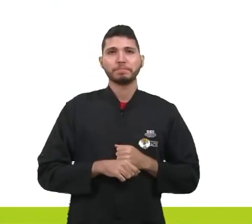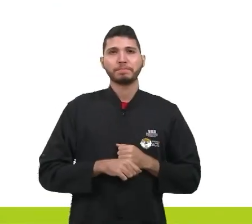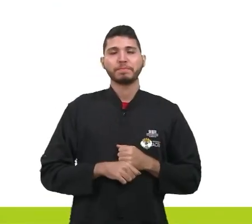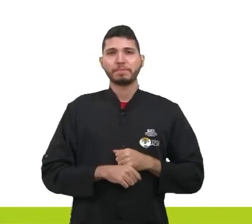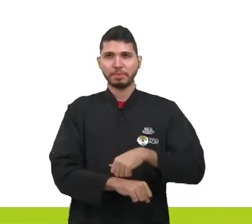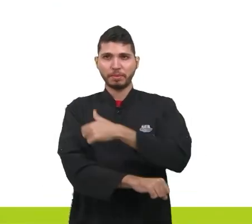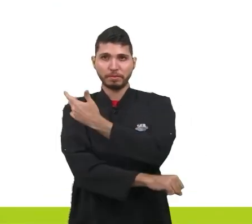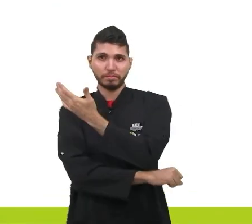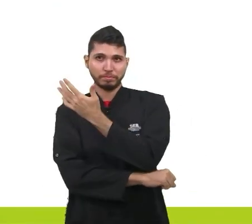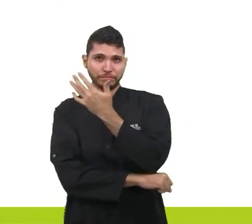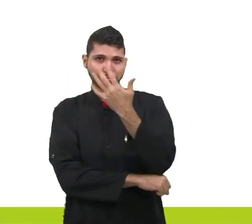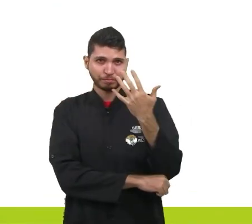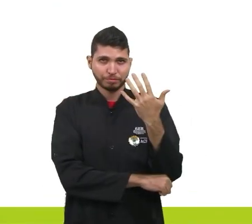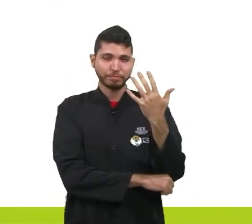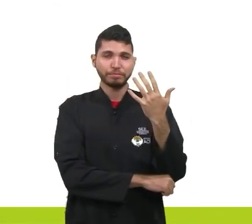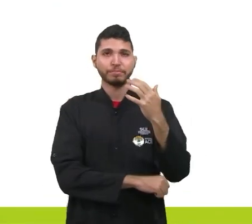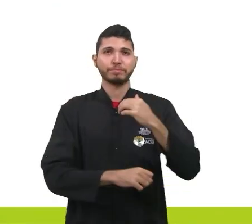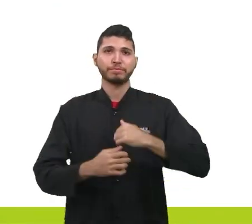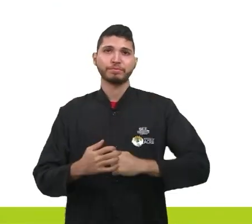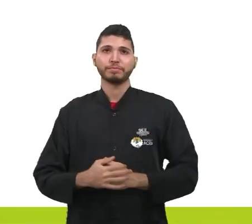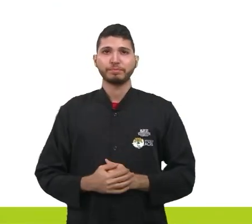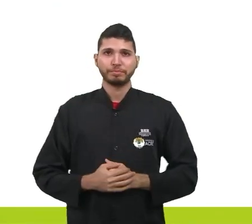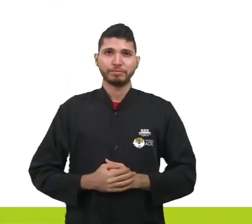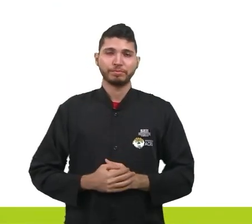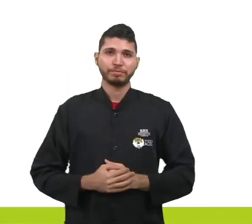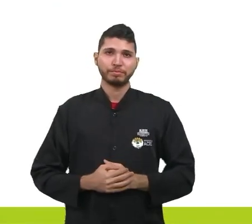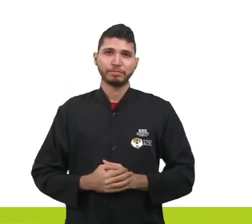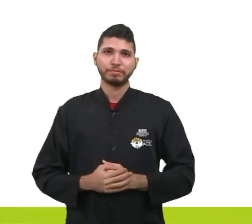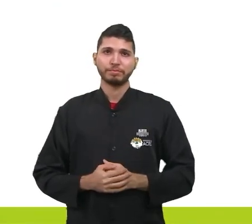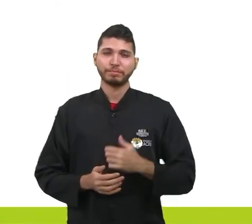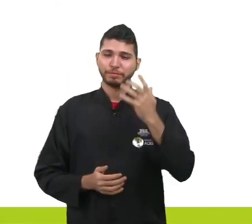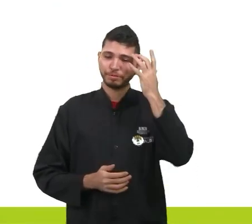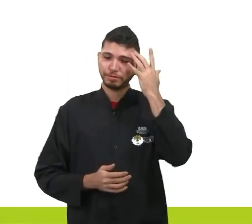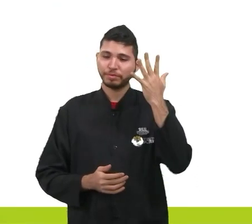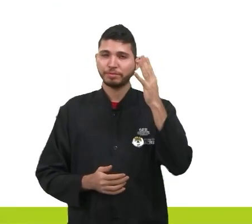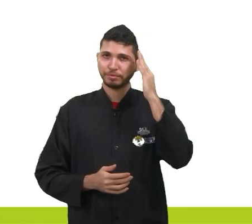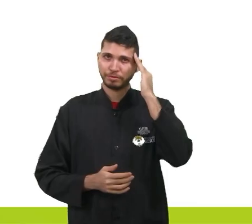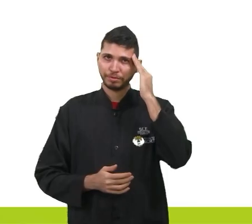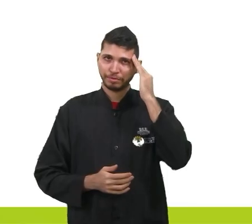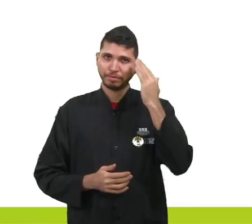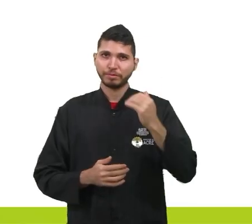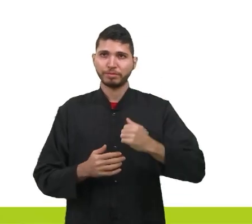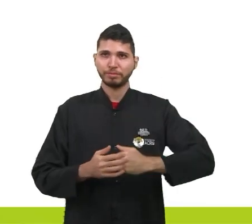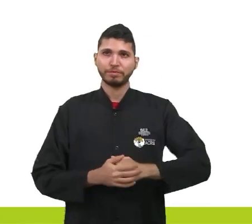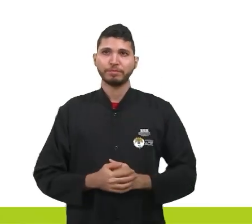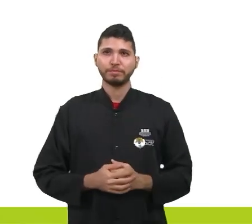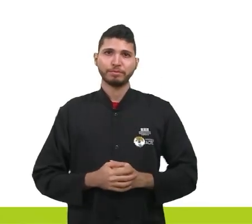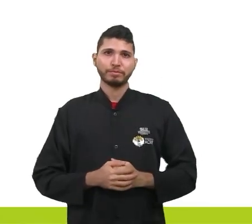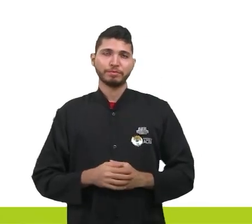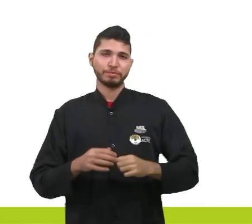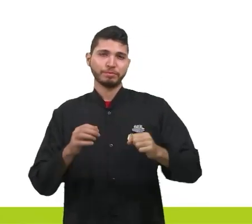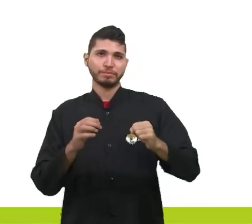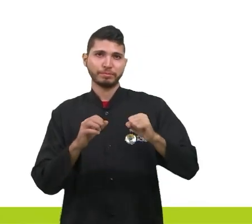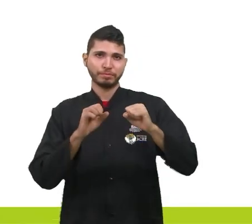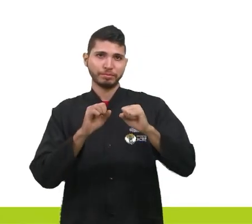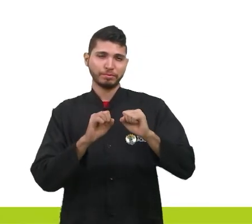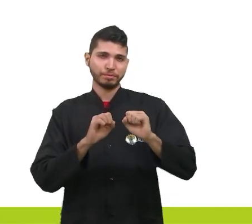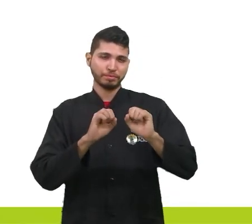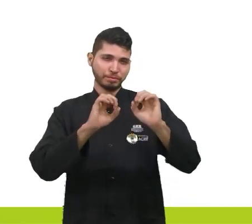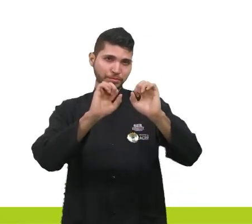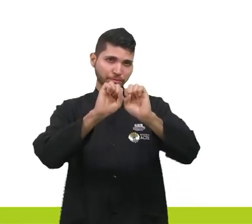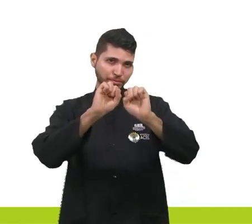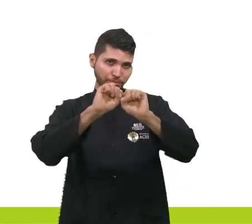esqueminha para falar disso. Bem simples, bem fácil de entender. O que o esqueminha diz? Aqui desse lado eu